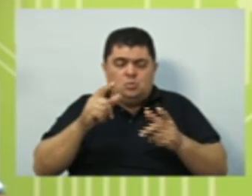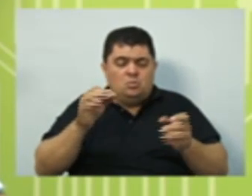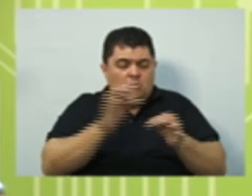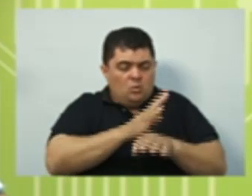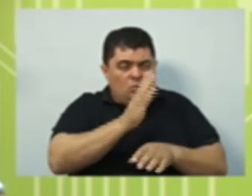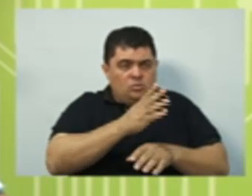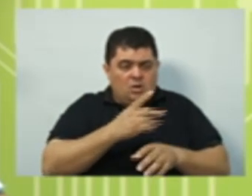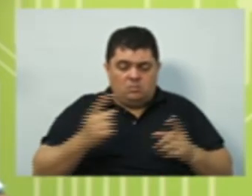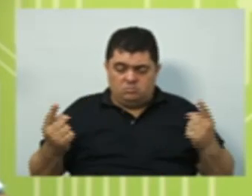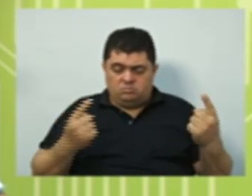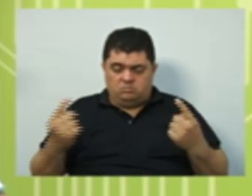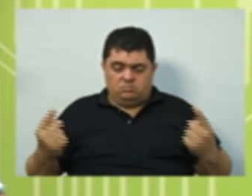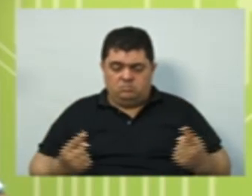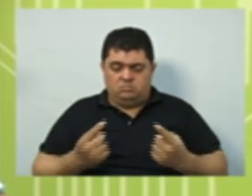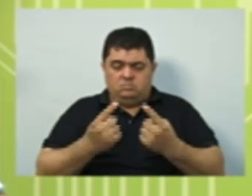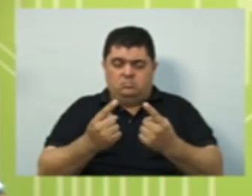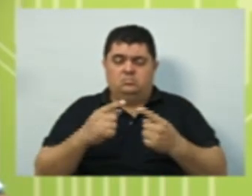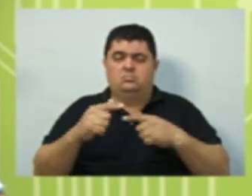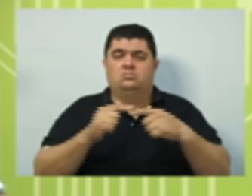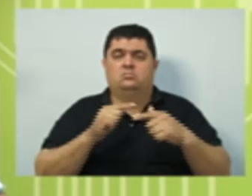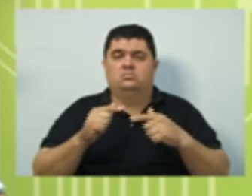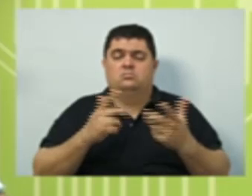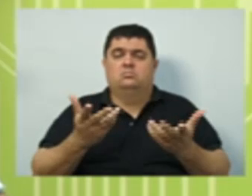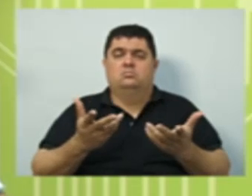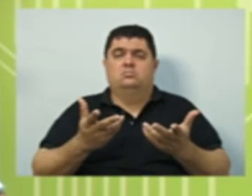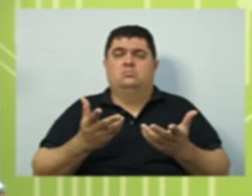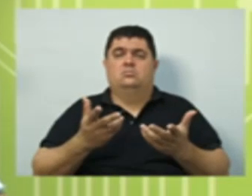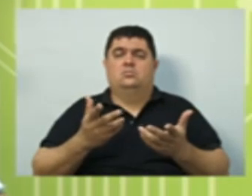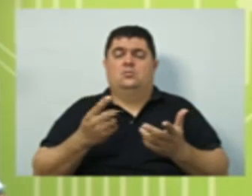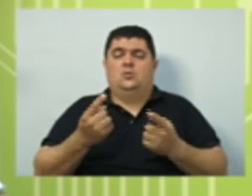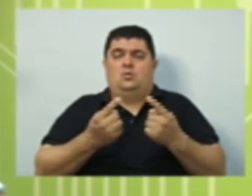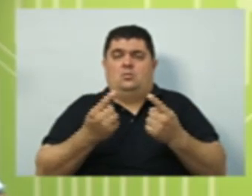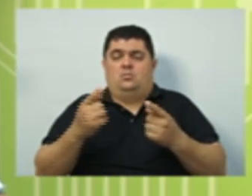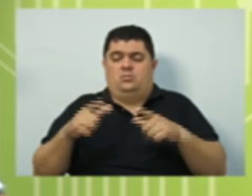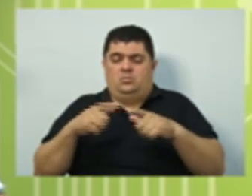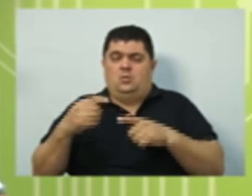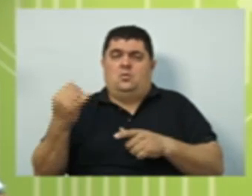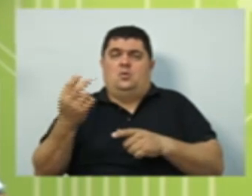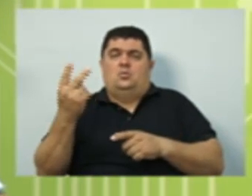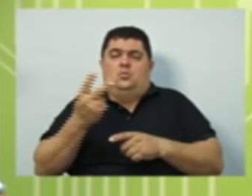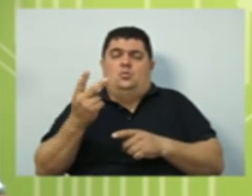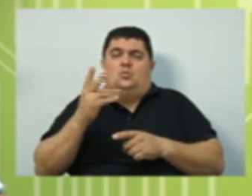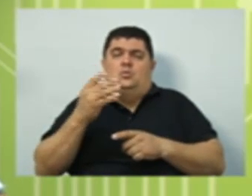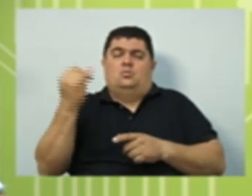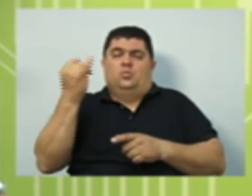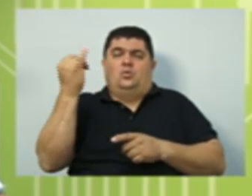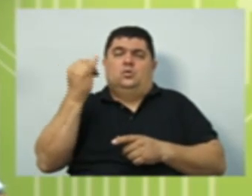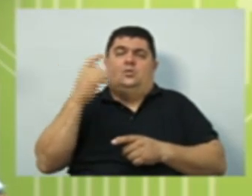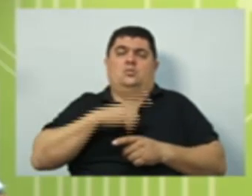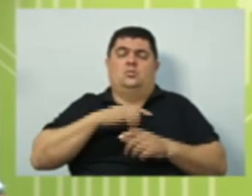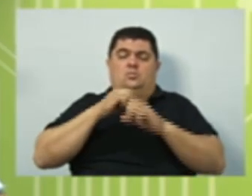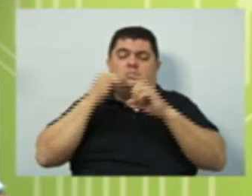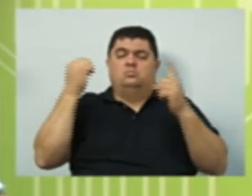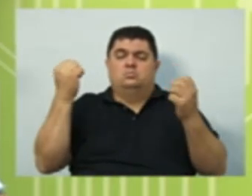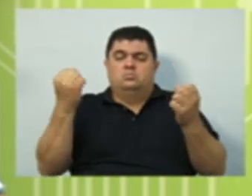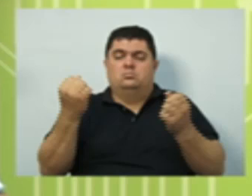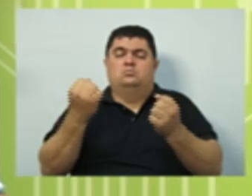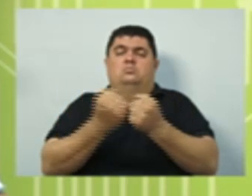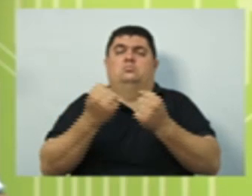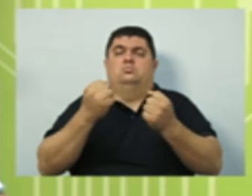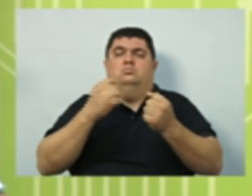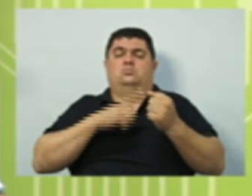da ação dos dois? O trabalho dos dois é importante para construir a sociedade que temos, o mundo que